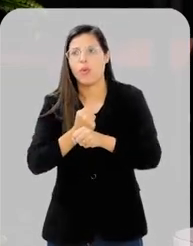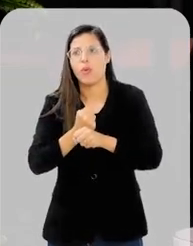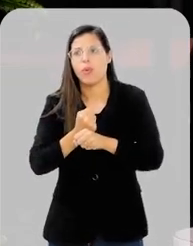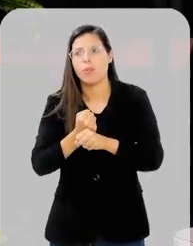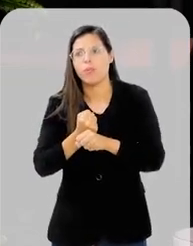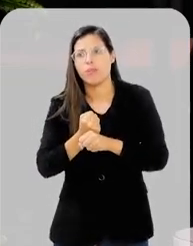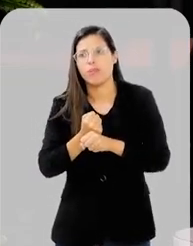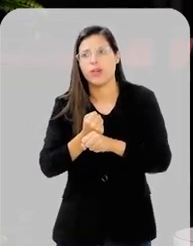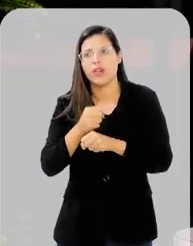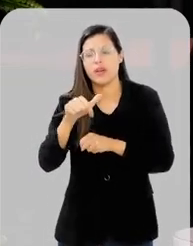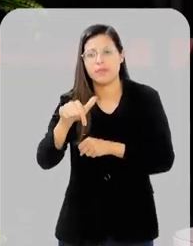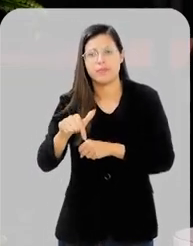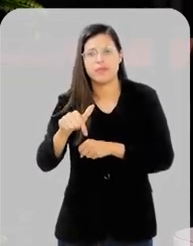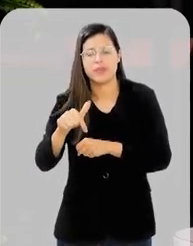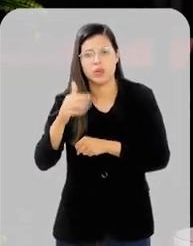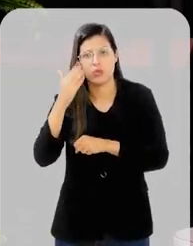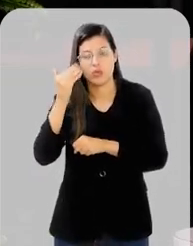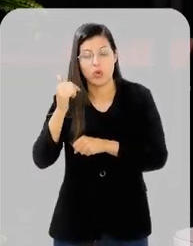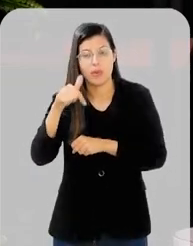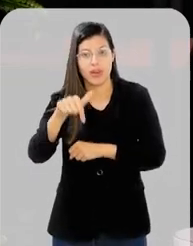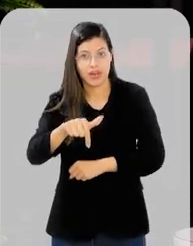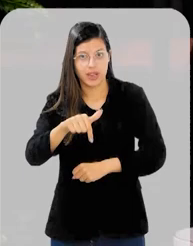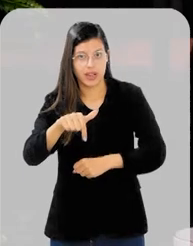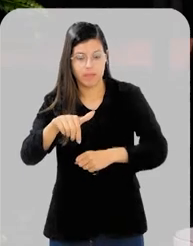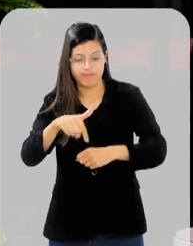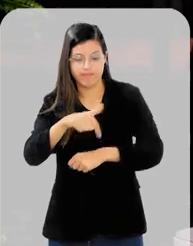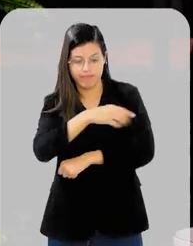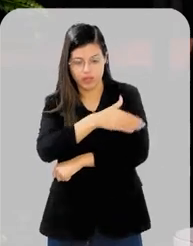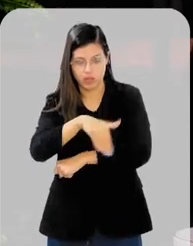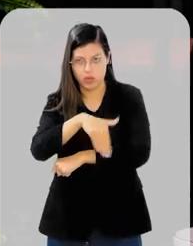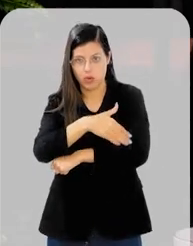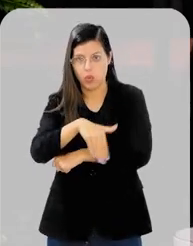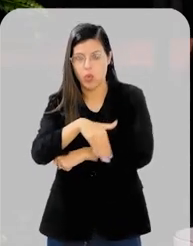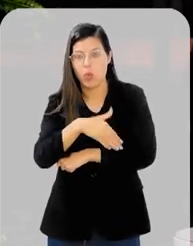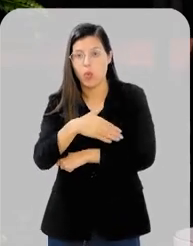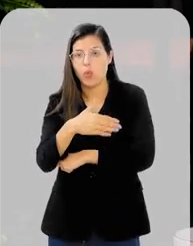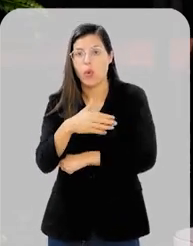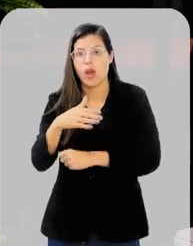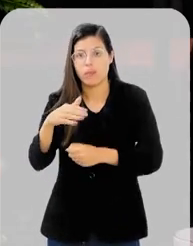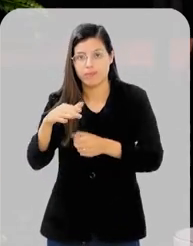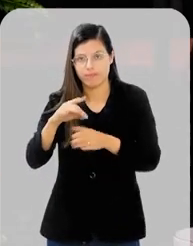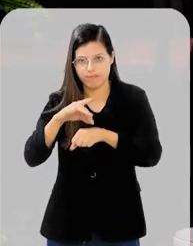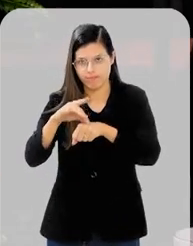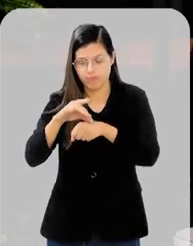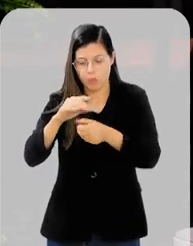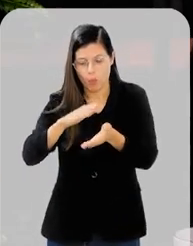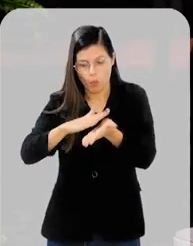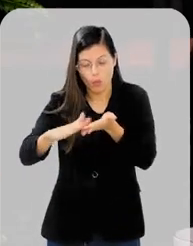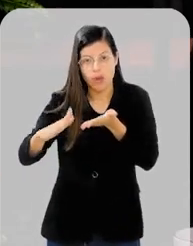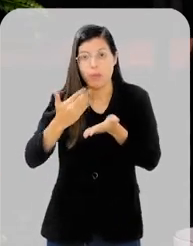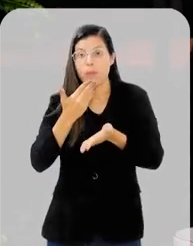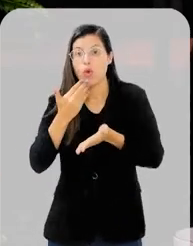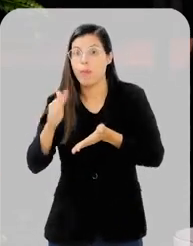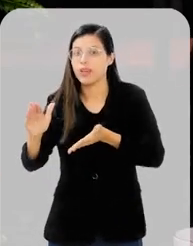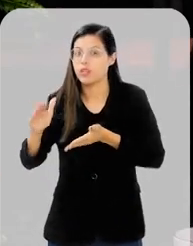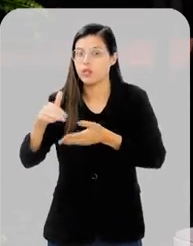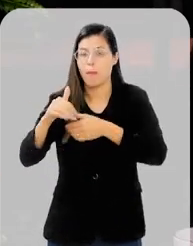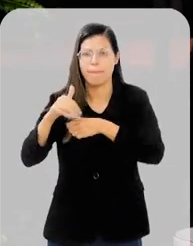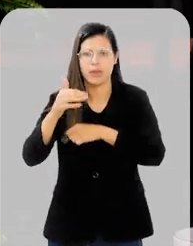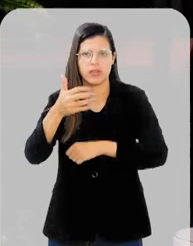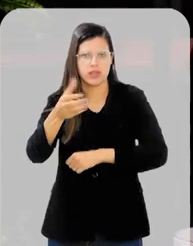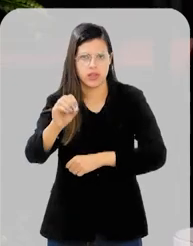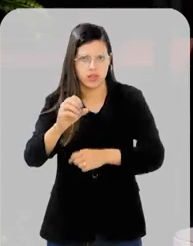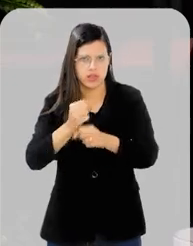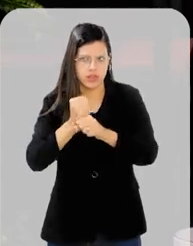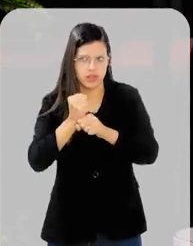emblemático porque eu fiquei sabendo que naquele trecho o asfalto tava sendo prometido há mais de 10 anos prometido